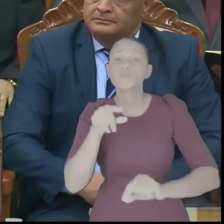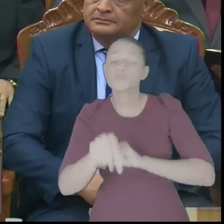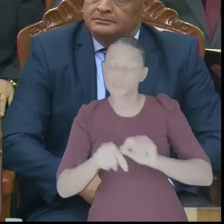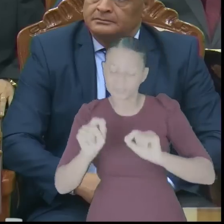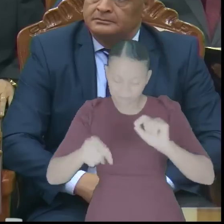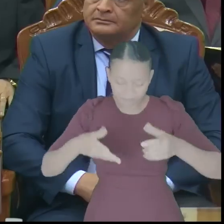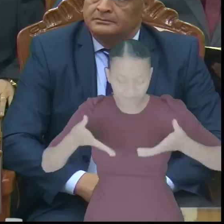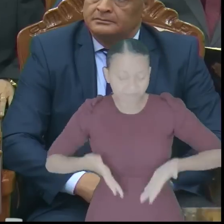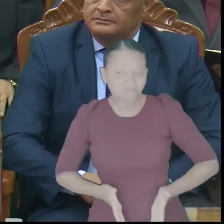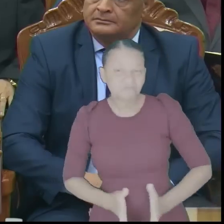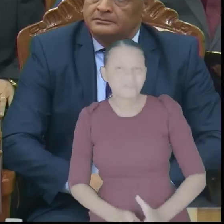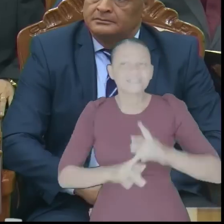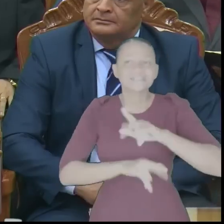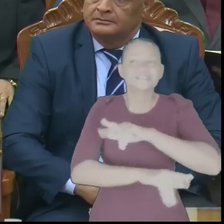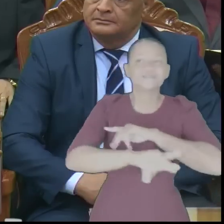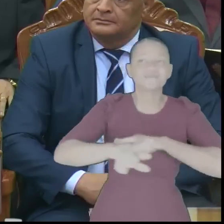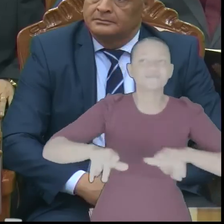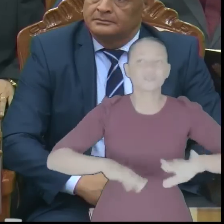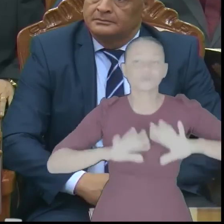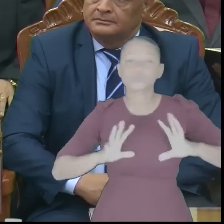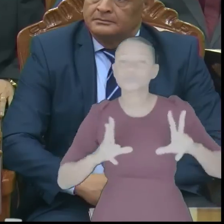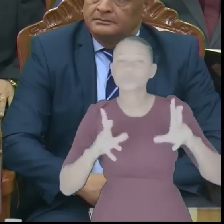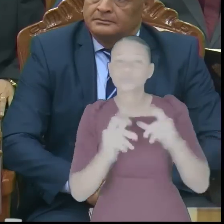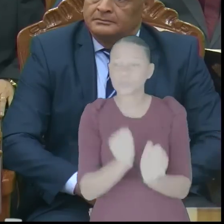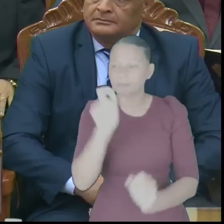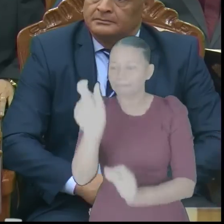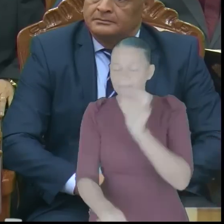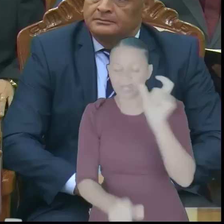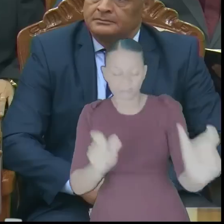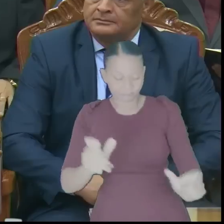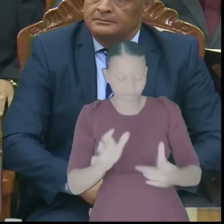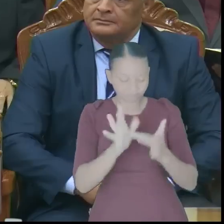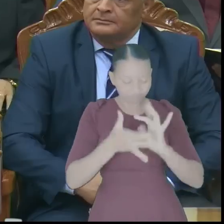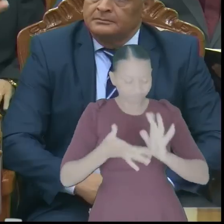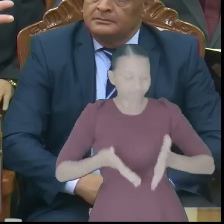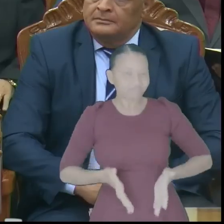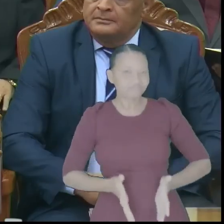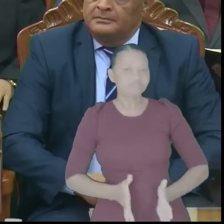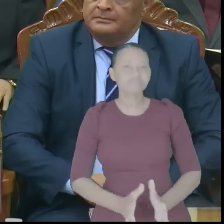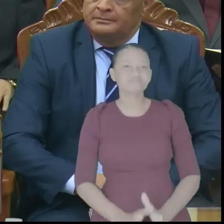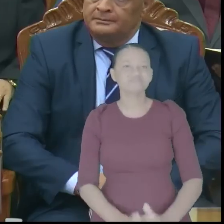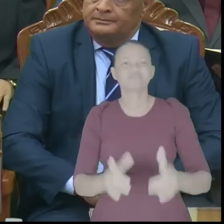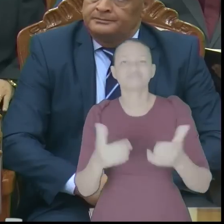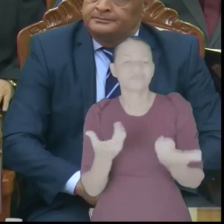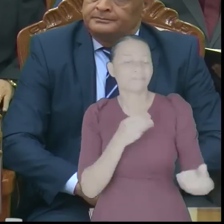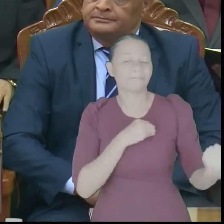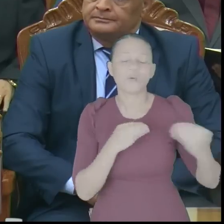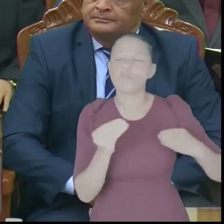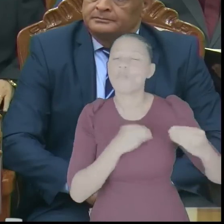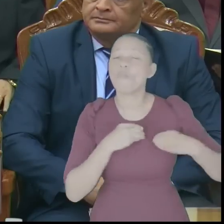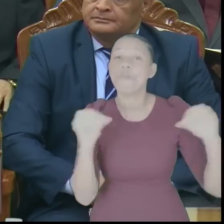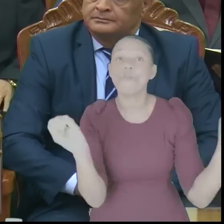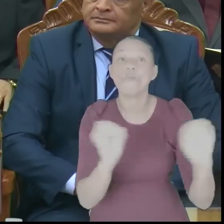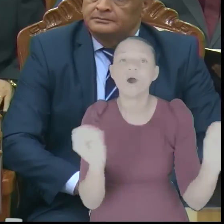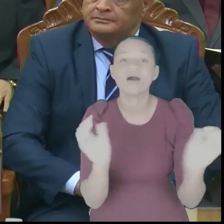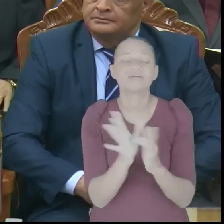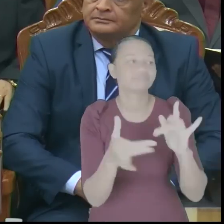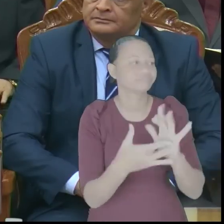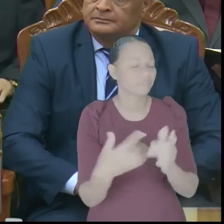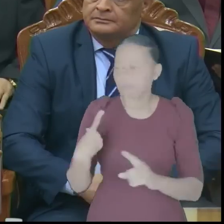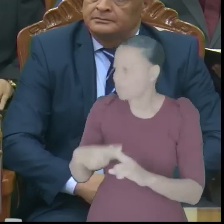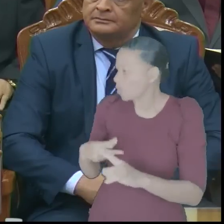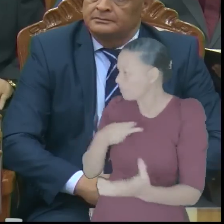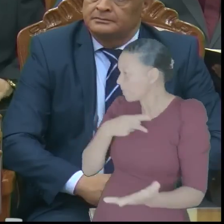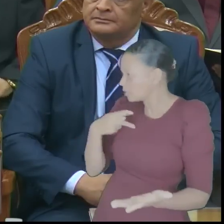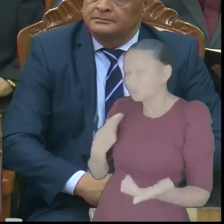nasce, e diferente de todo ser humano, Jesus nasce sem pecado. Não há pecado em Jesus. Por quê, pastor? Porque